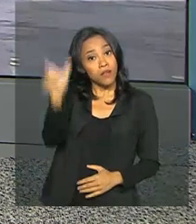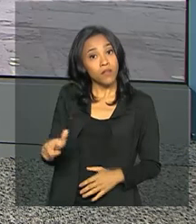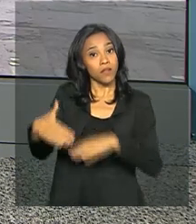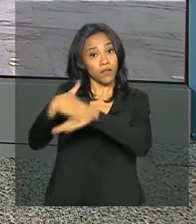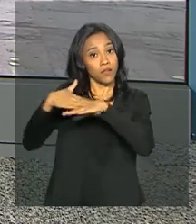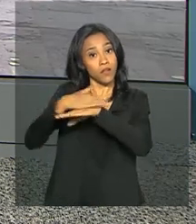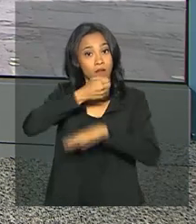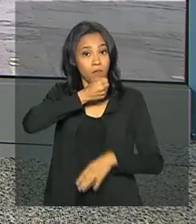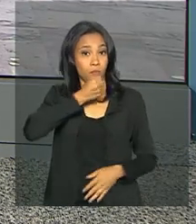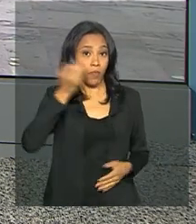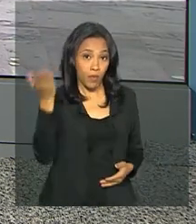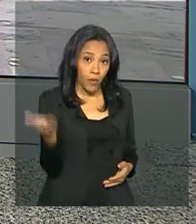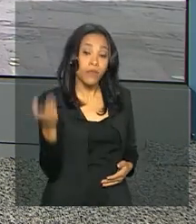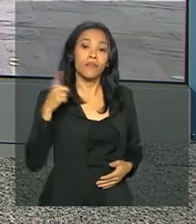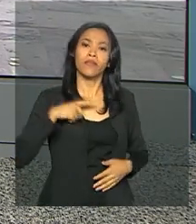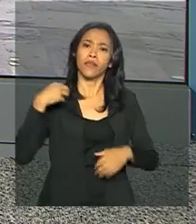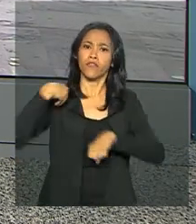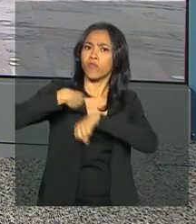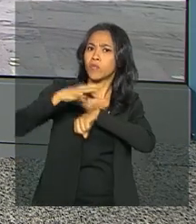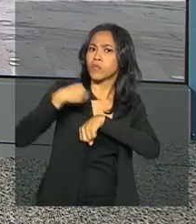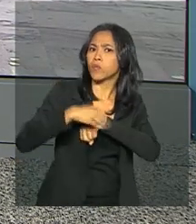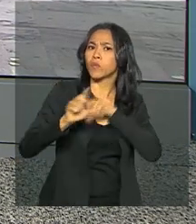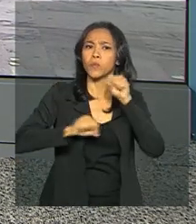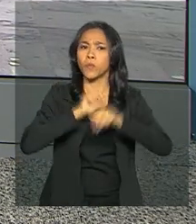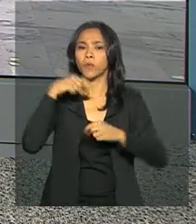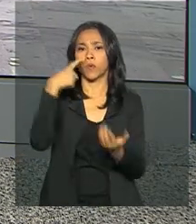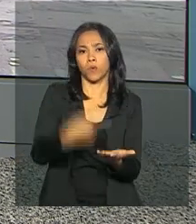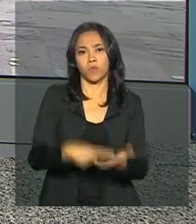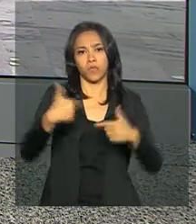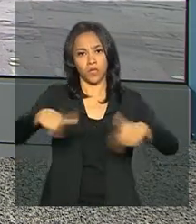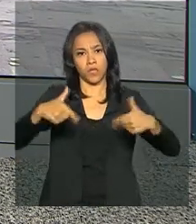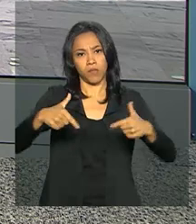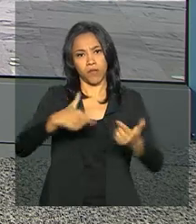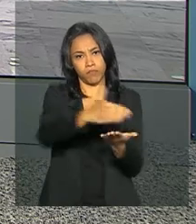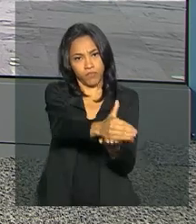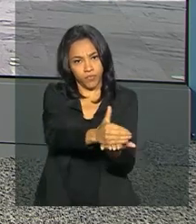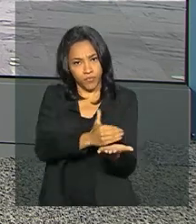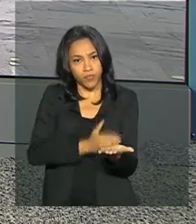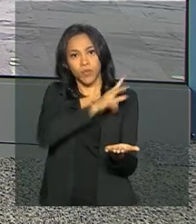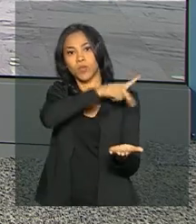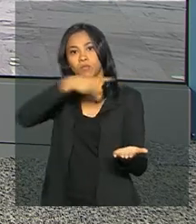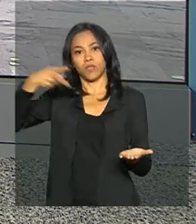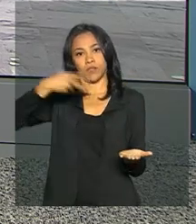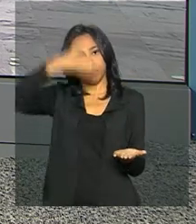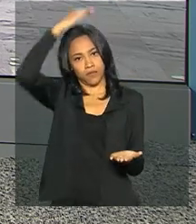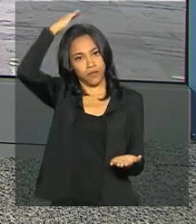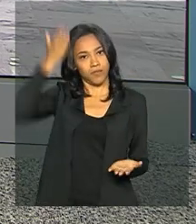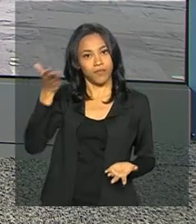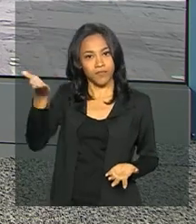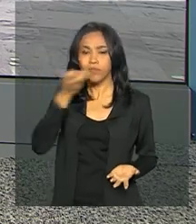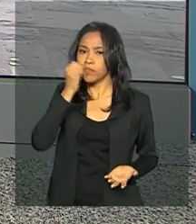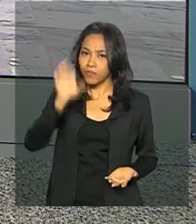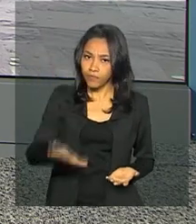Luciana Colares de Holanda, que tem informações da agenda do presidente Michel Temer. Boa tarde, Luciana.